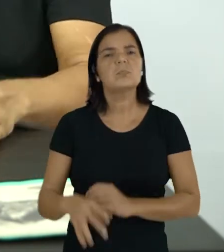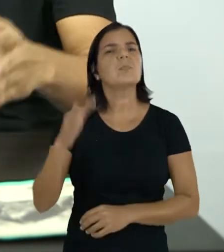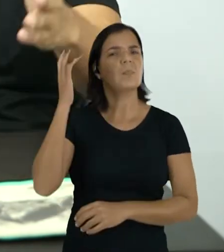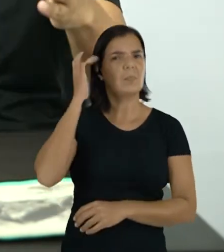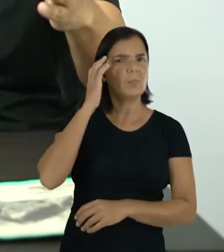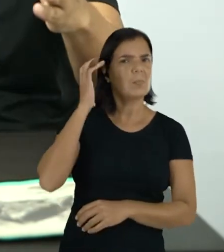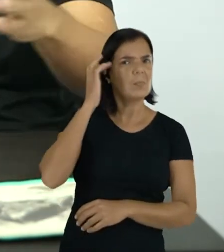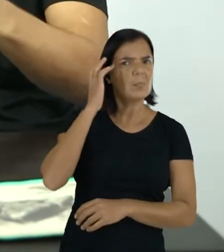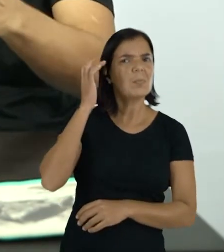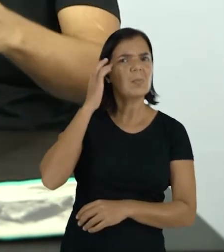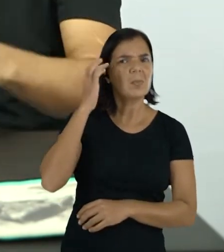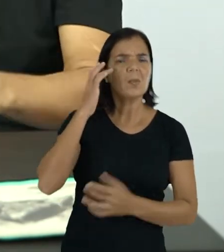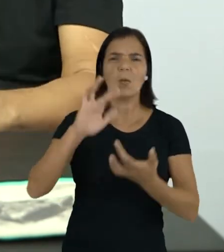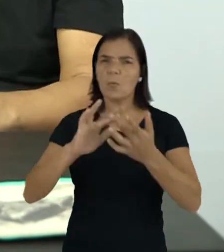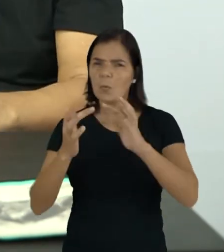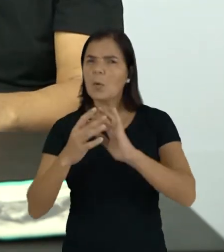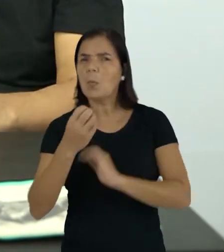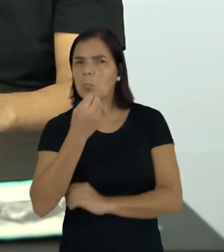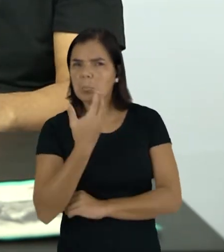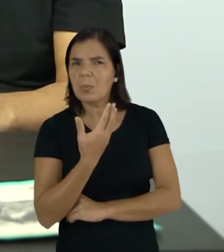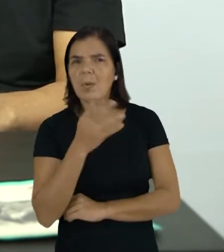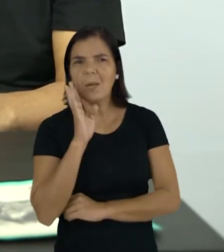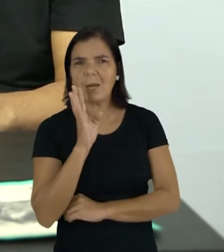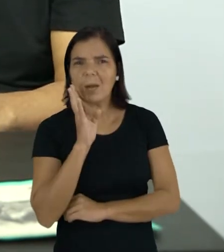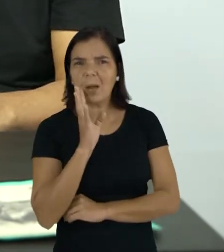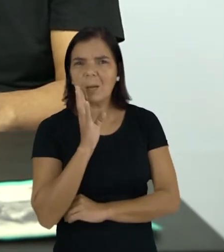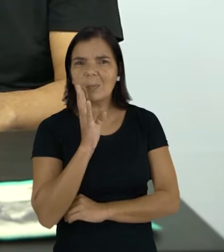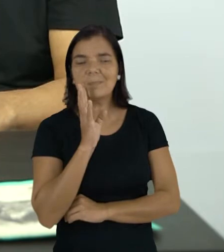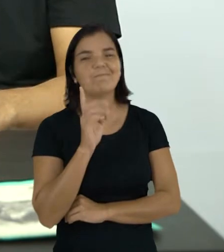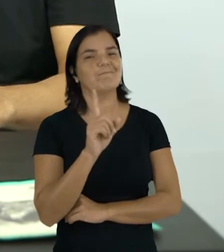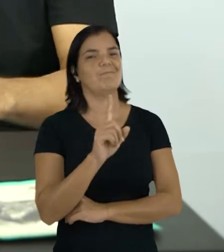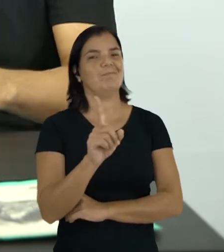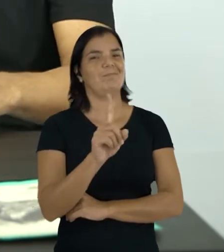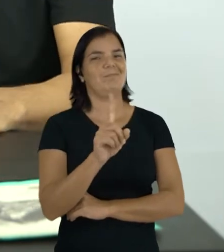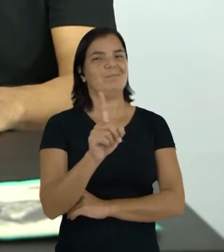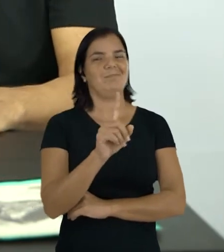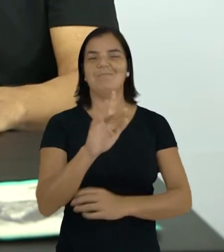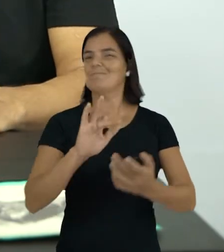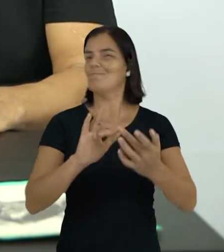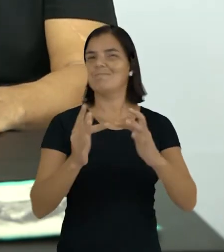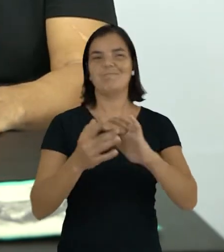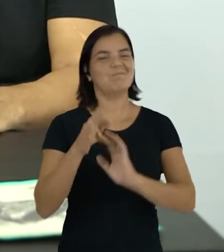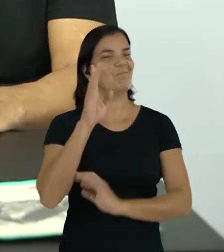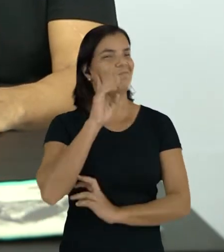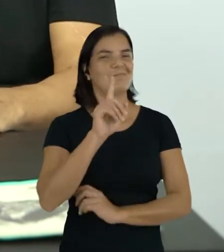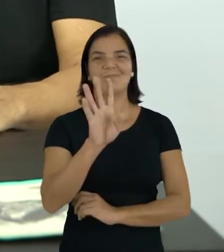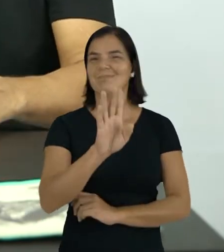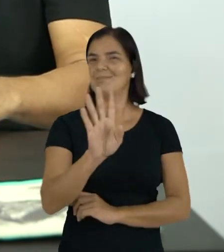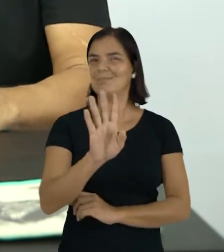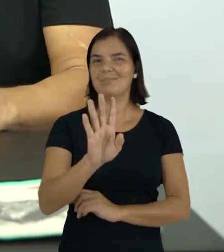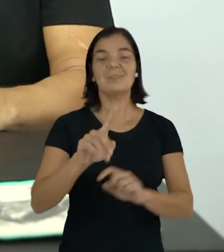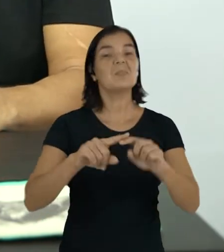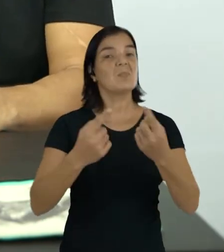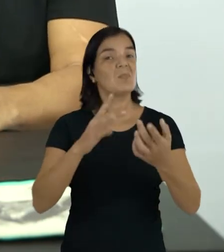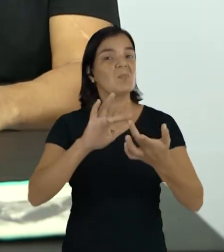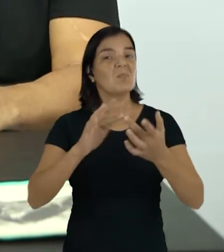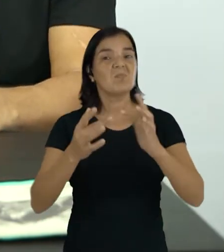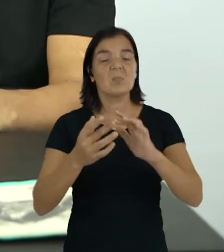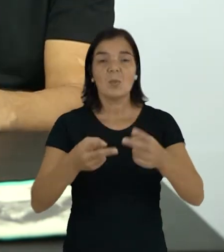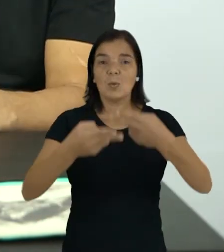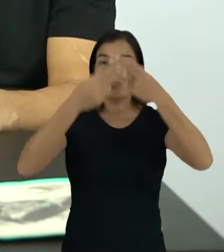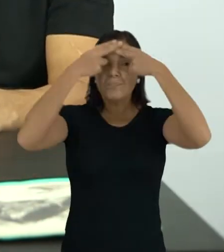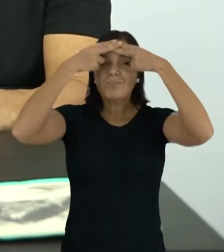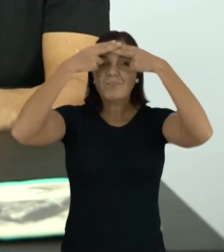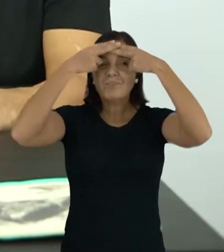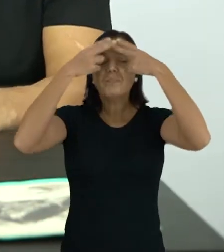foi um contato bacana? Não, não foi um contato muito legal. O contato foi